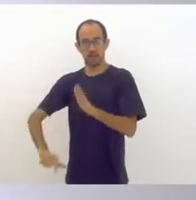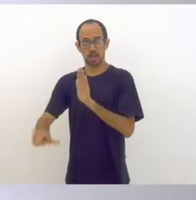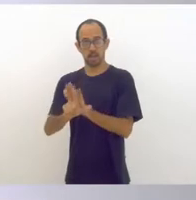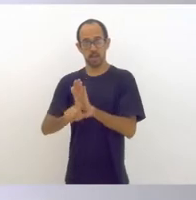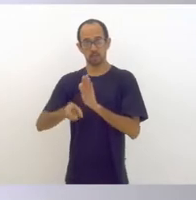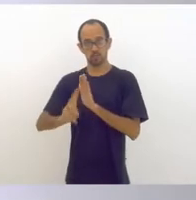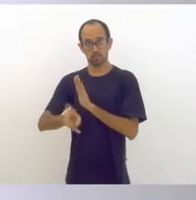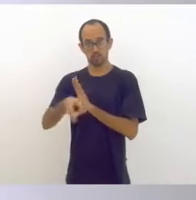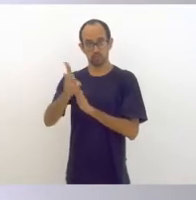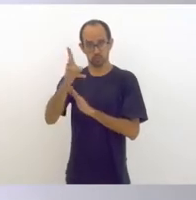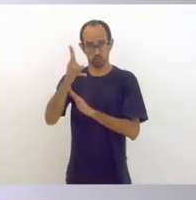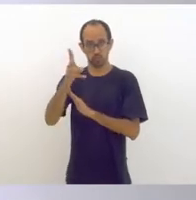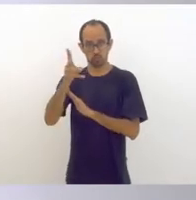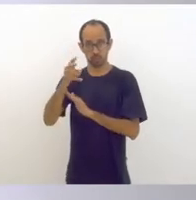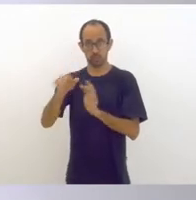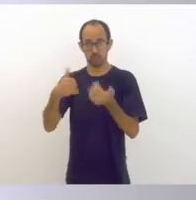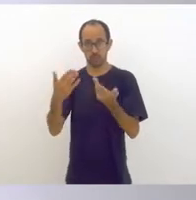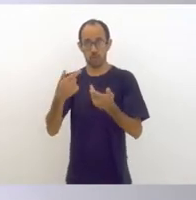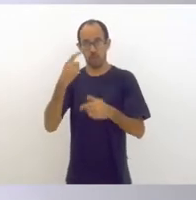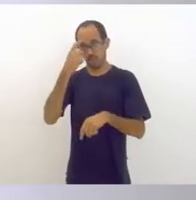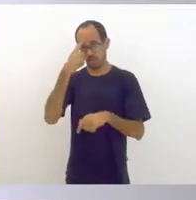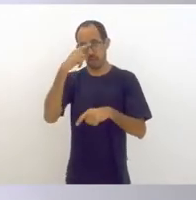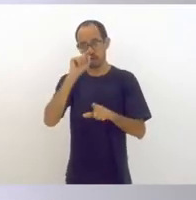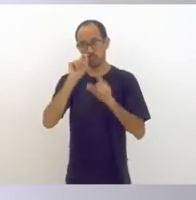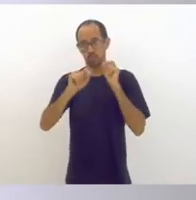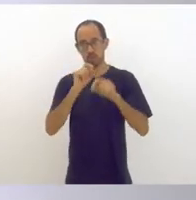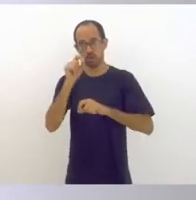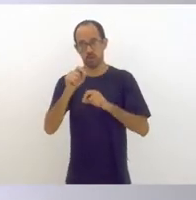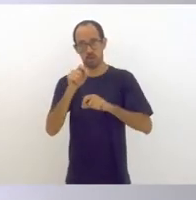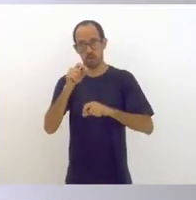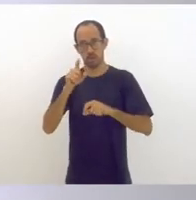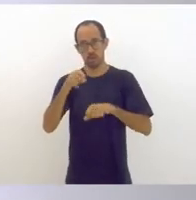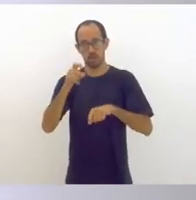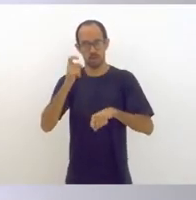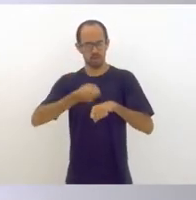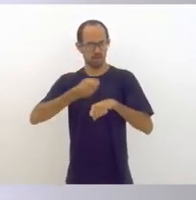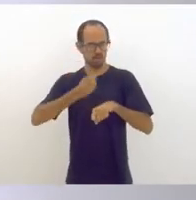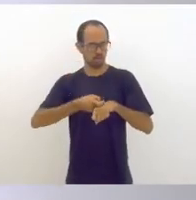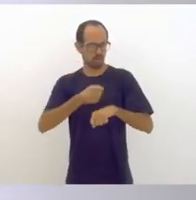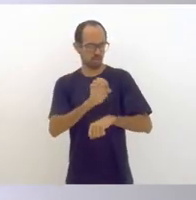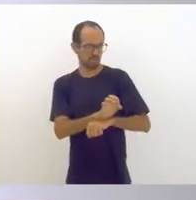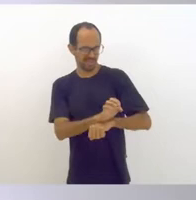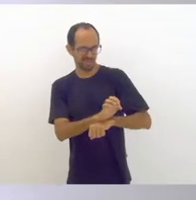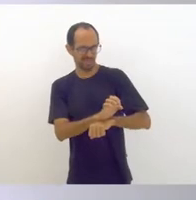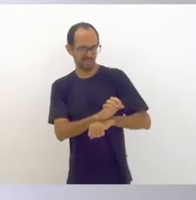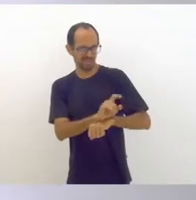permanente. Então, o que a gente pretende? Engessar o Estado? O que é melhor?